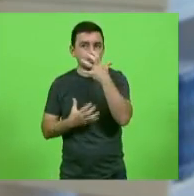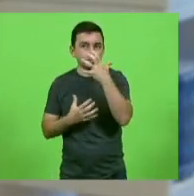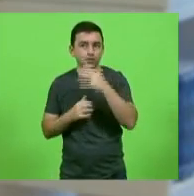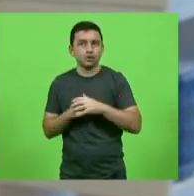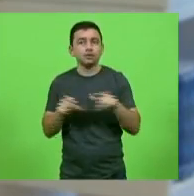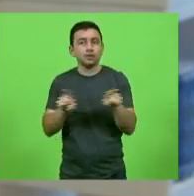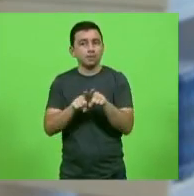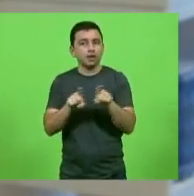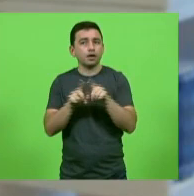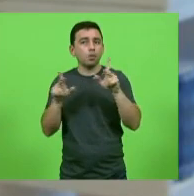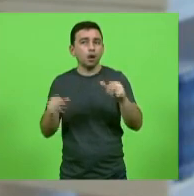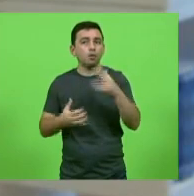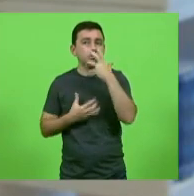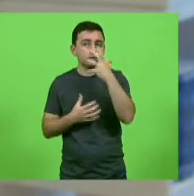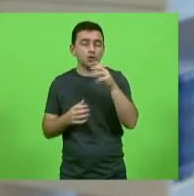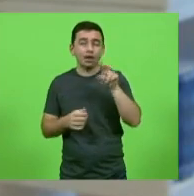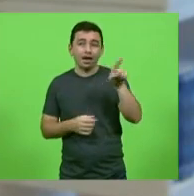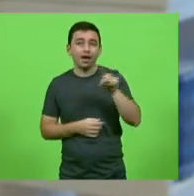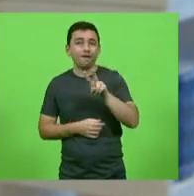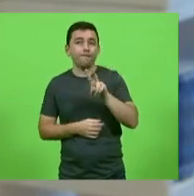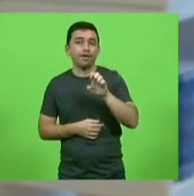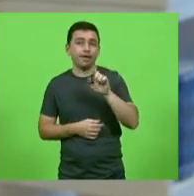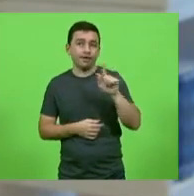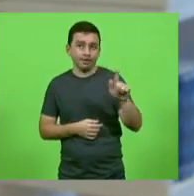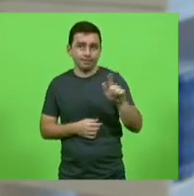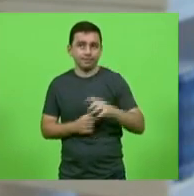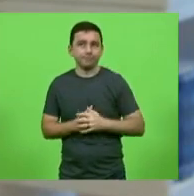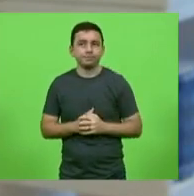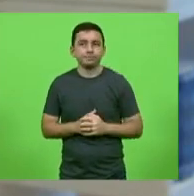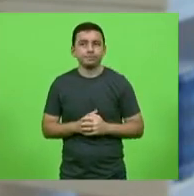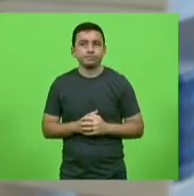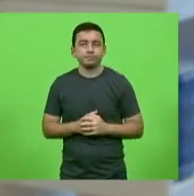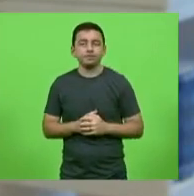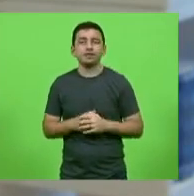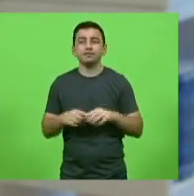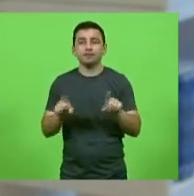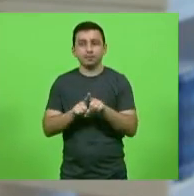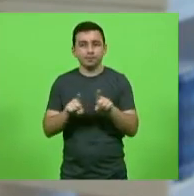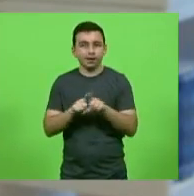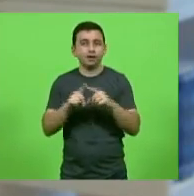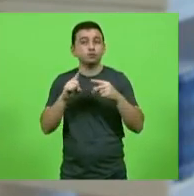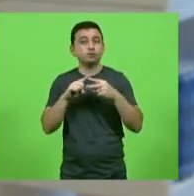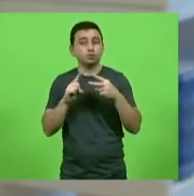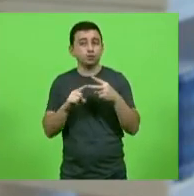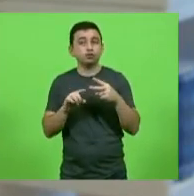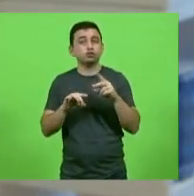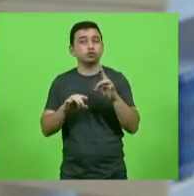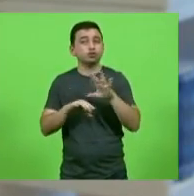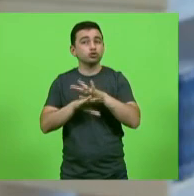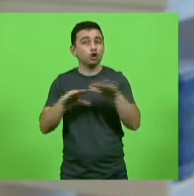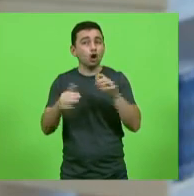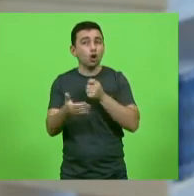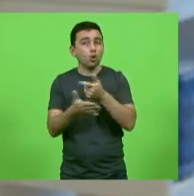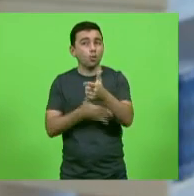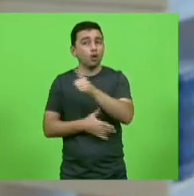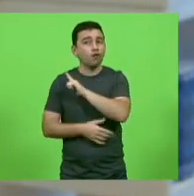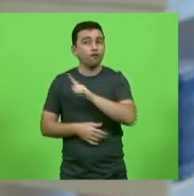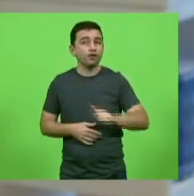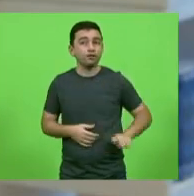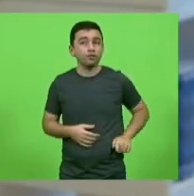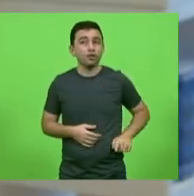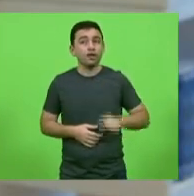dos respiradores junto à VEG. Aliás, excelências, essas foram as duas únicas compras das quais o governador do estado